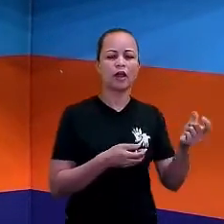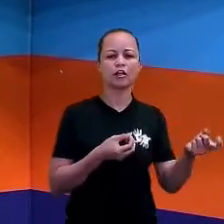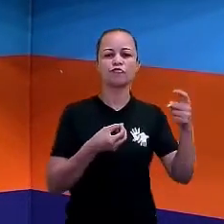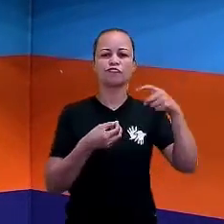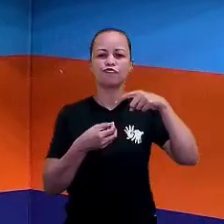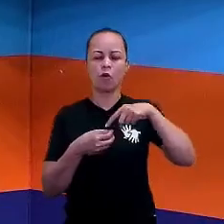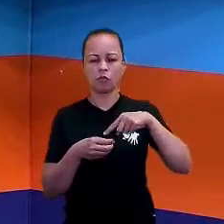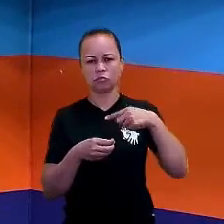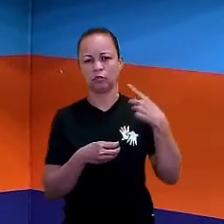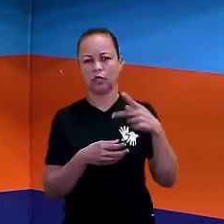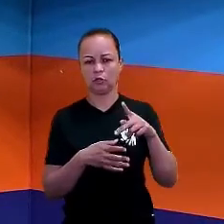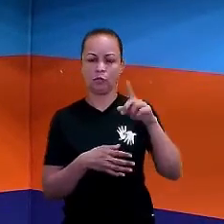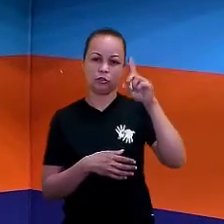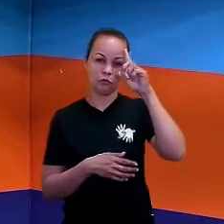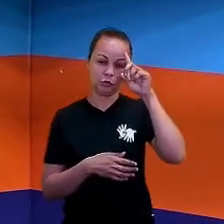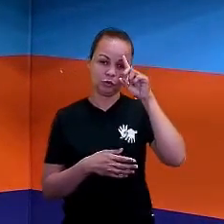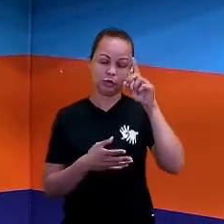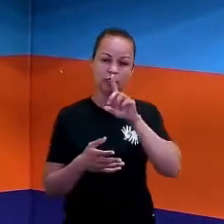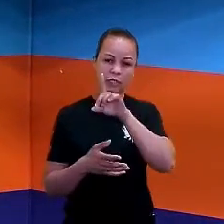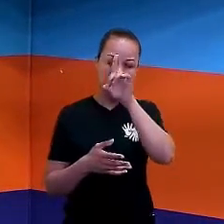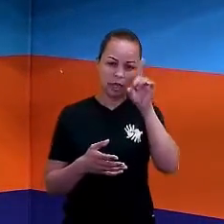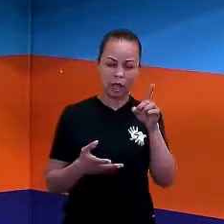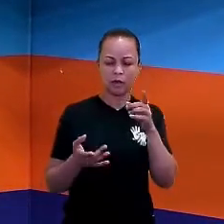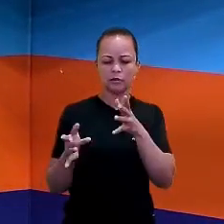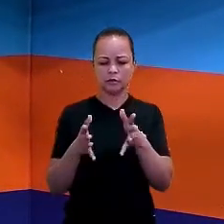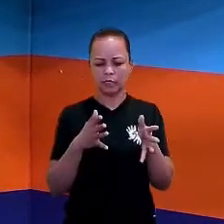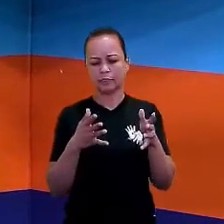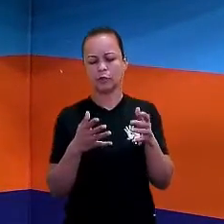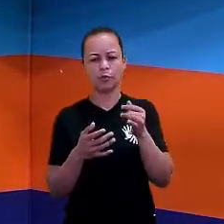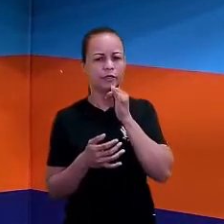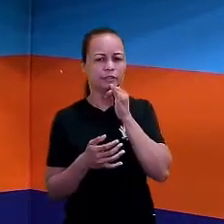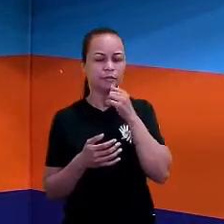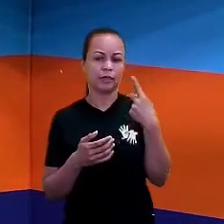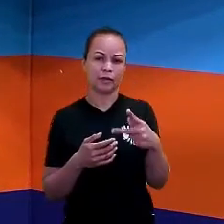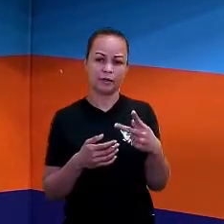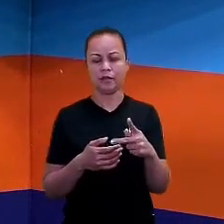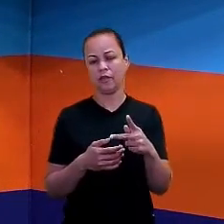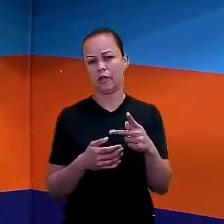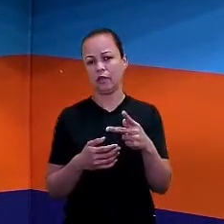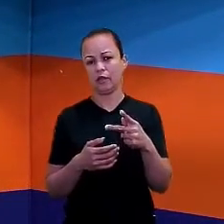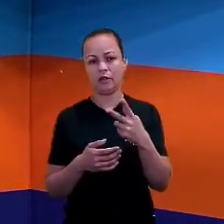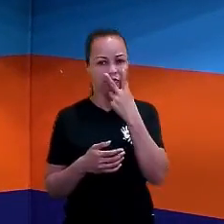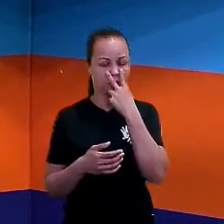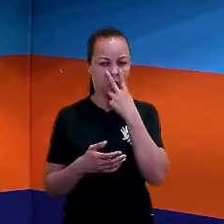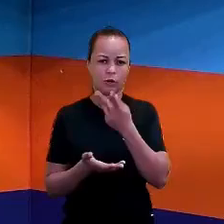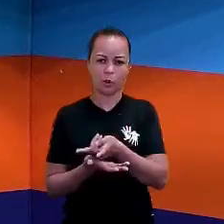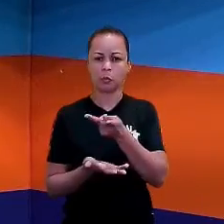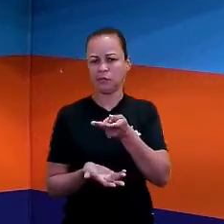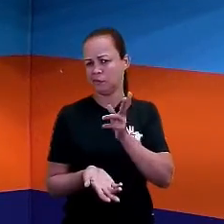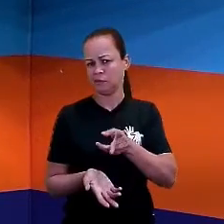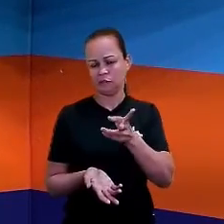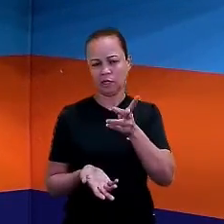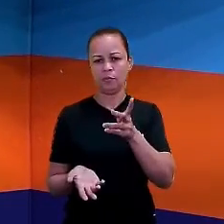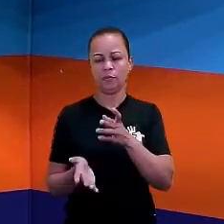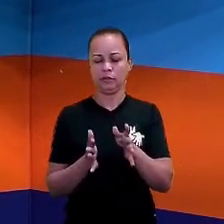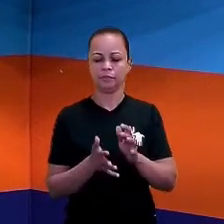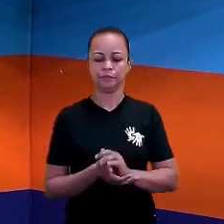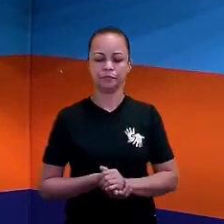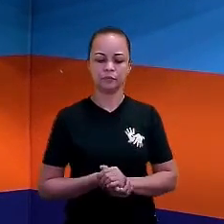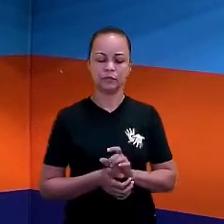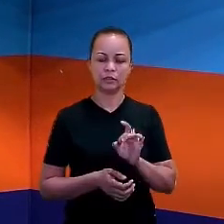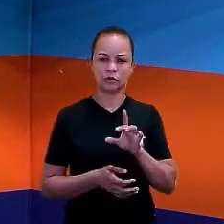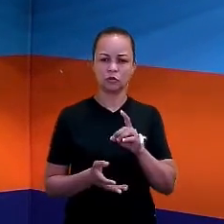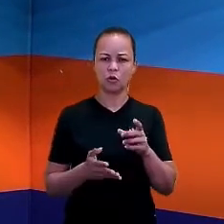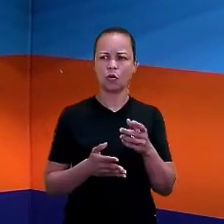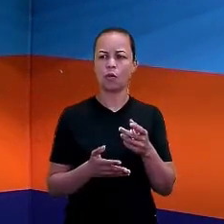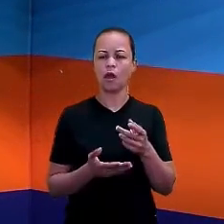aqui em Vitória, né? Quantas pessoas não saem da sua casa para ir trabalhar, para ir estudar? E a gente só não compreendeu, né, que só o